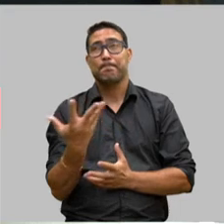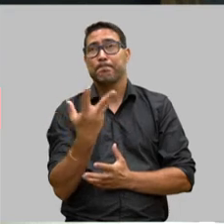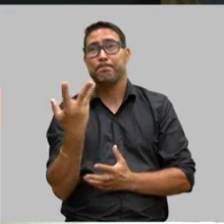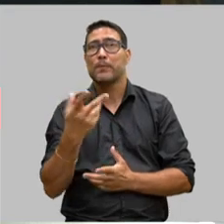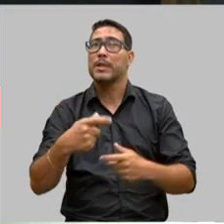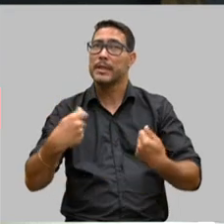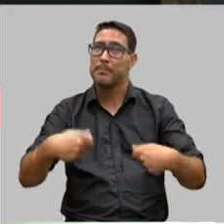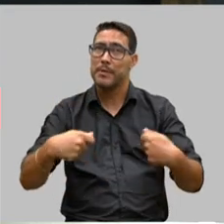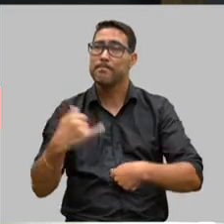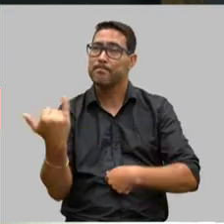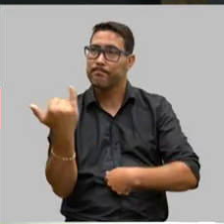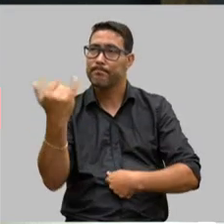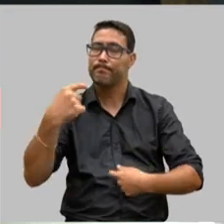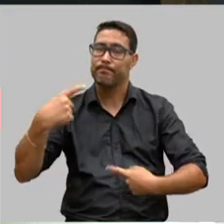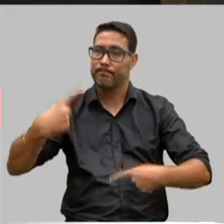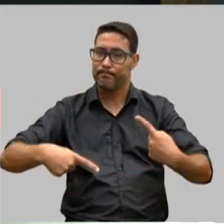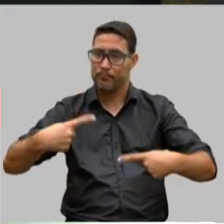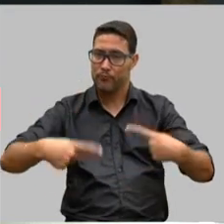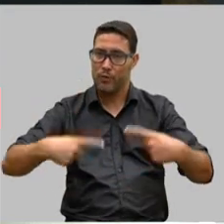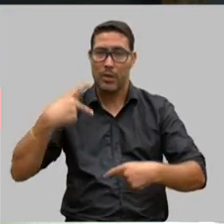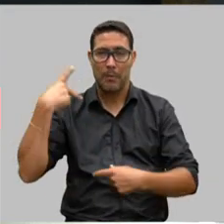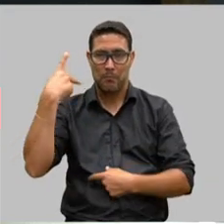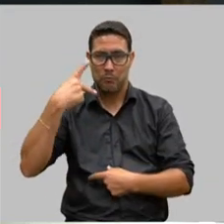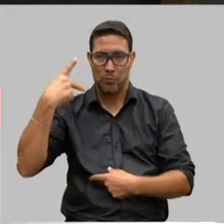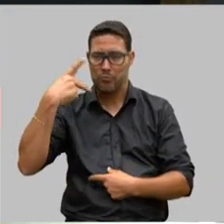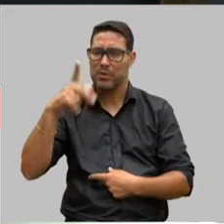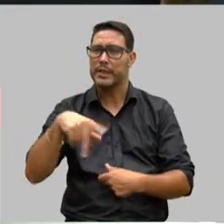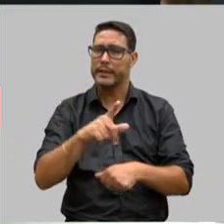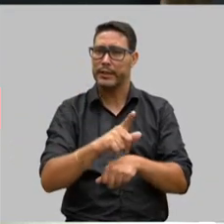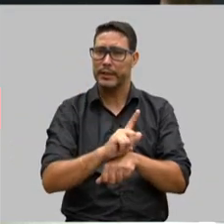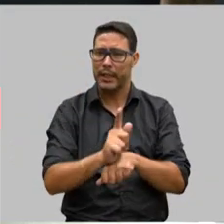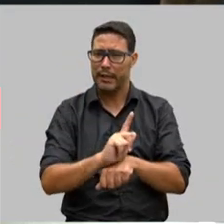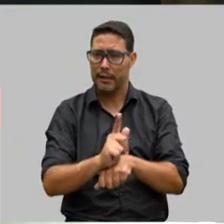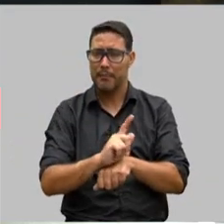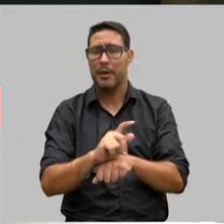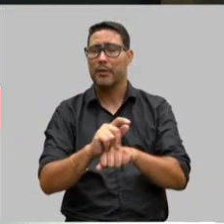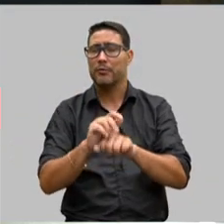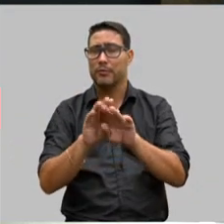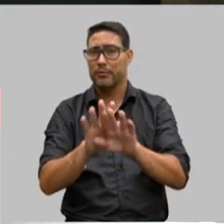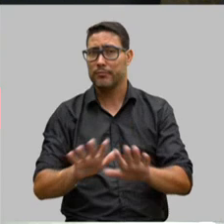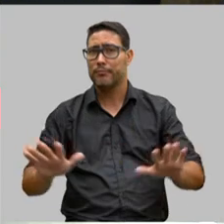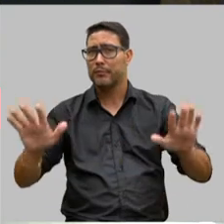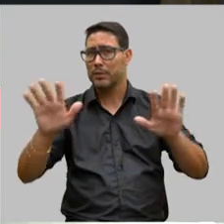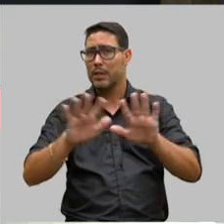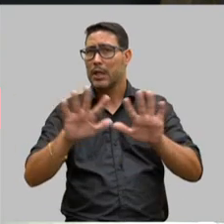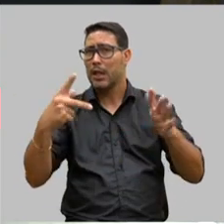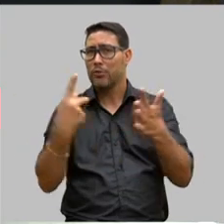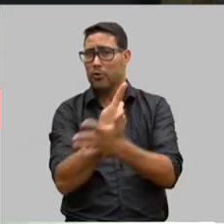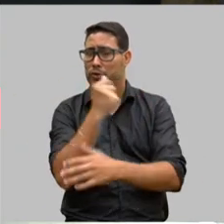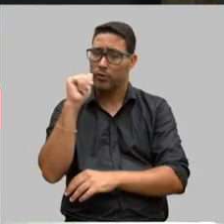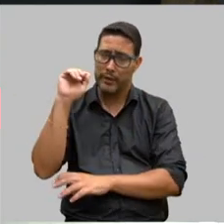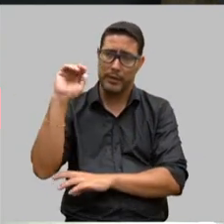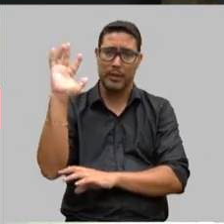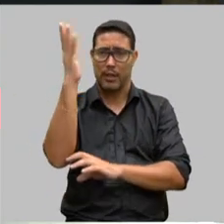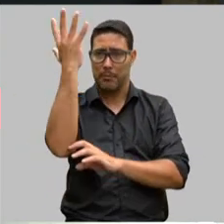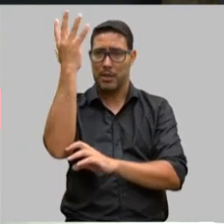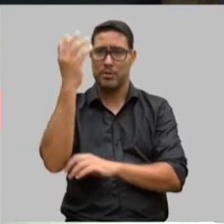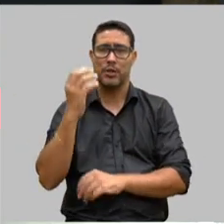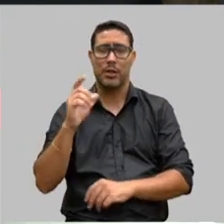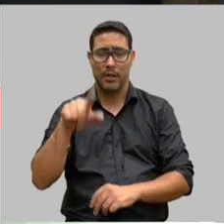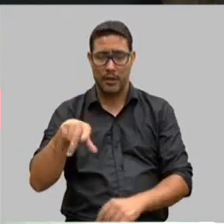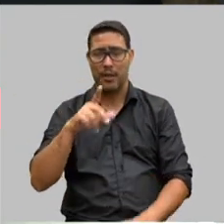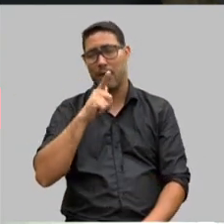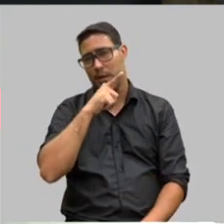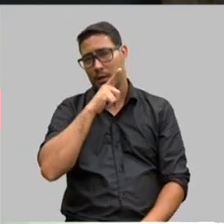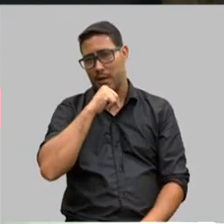políticas públicas, um plano de gerenciamento dessa questão das mudanças climáticas e das questões hídricas, né? Foi citado aqui pela